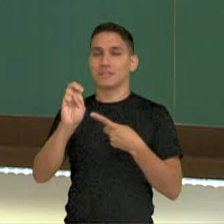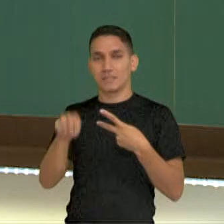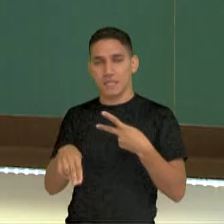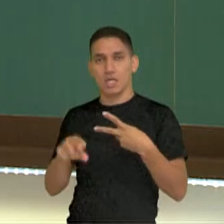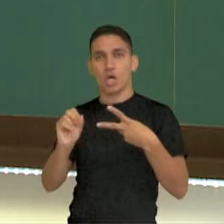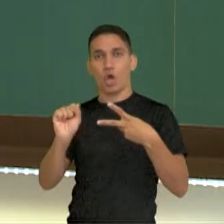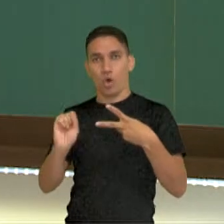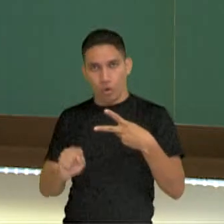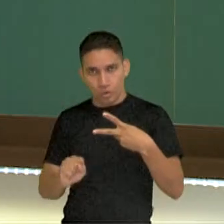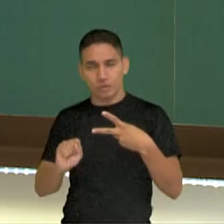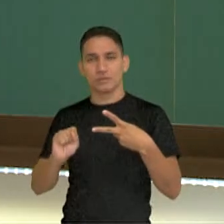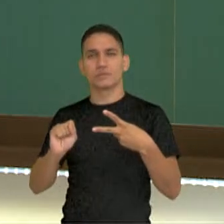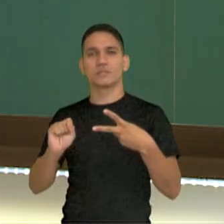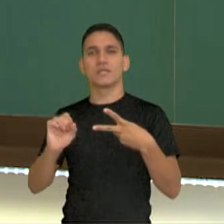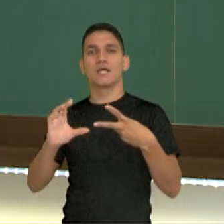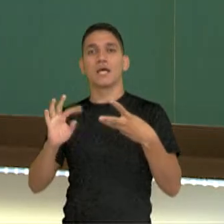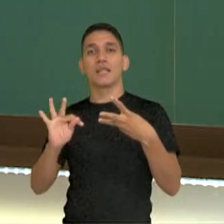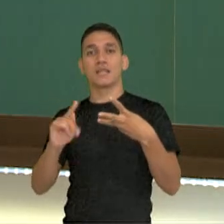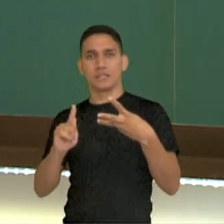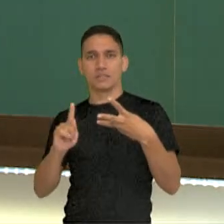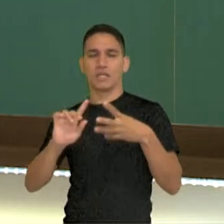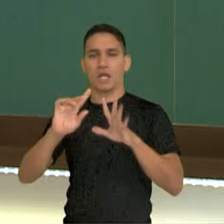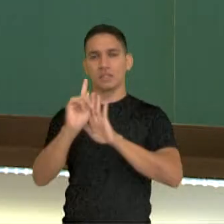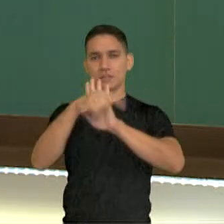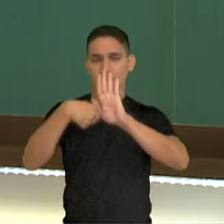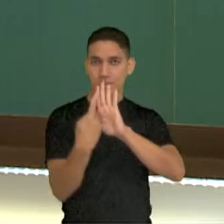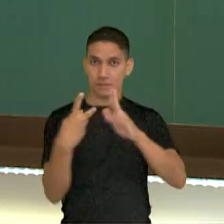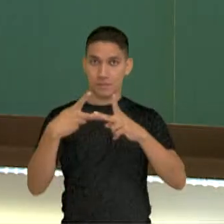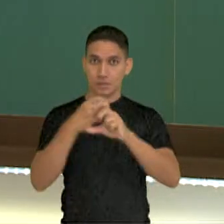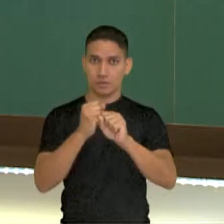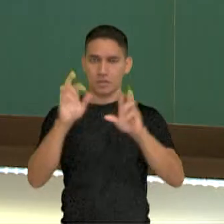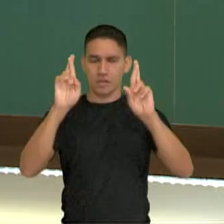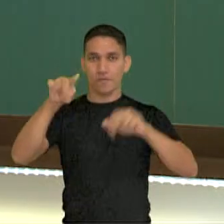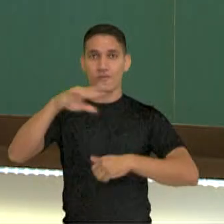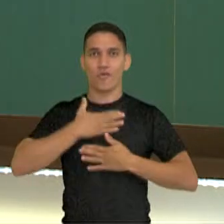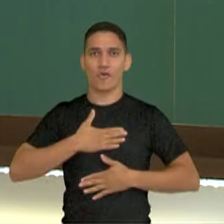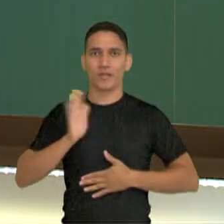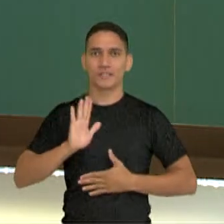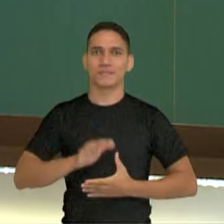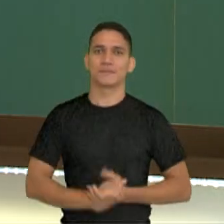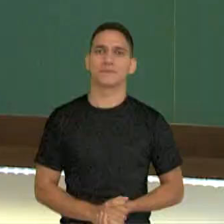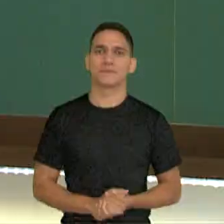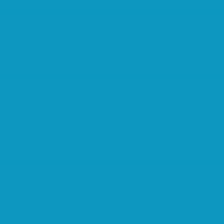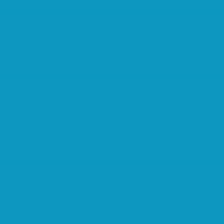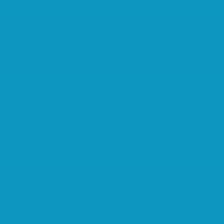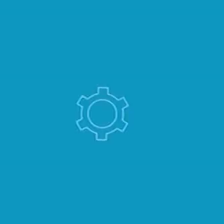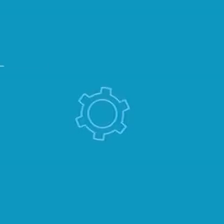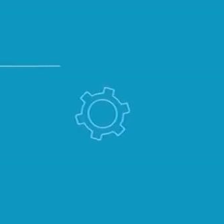tangente na circunferência trigonométrica. Espero que vocês tenham gostado. Até breve!